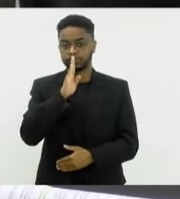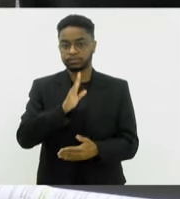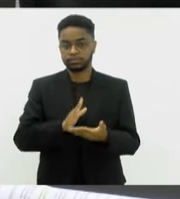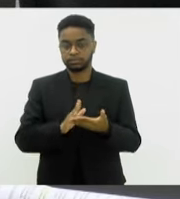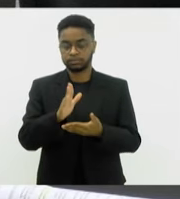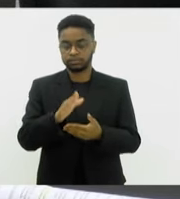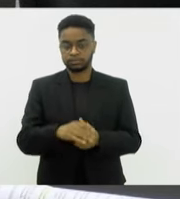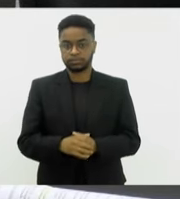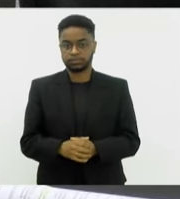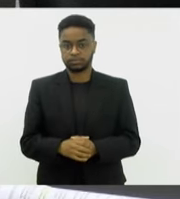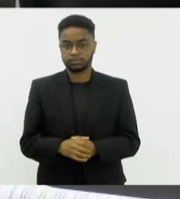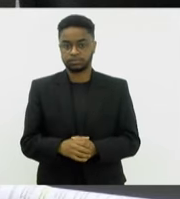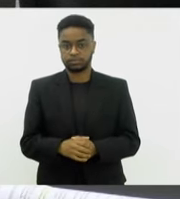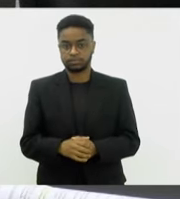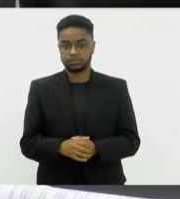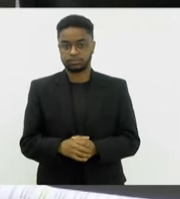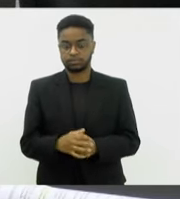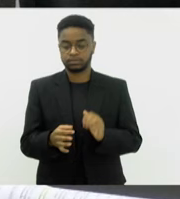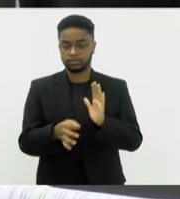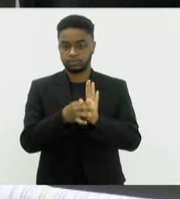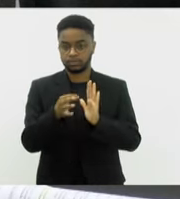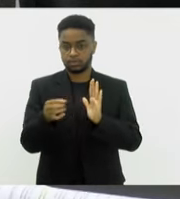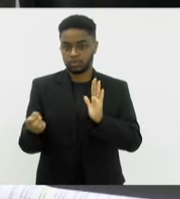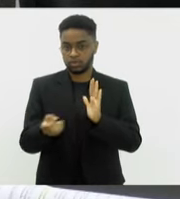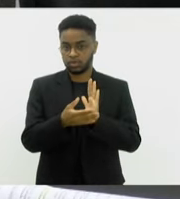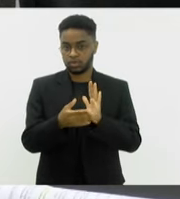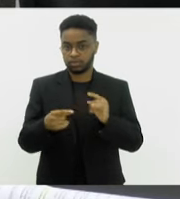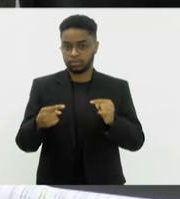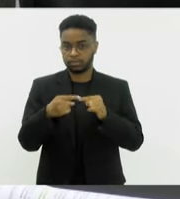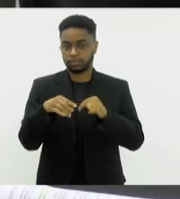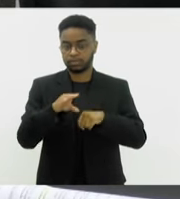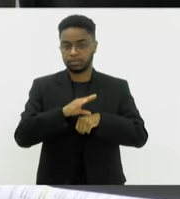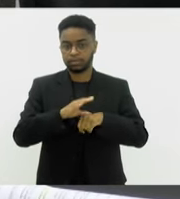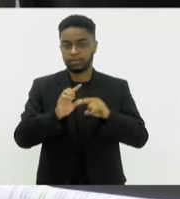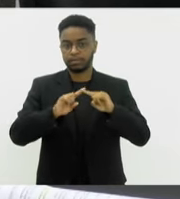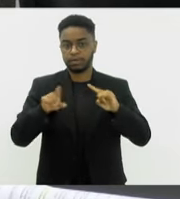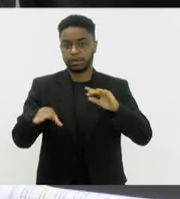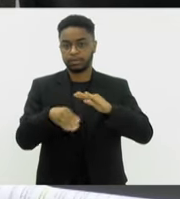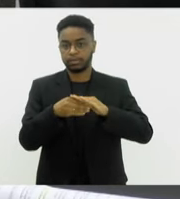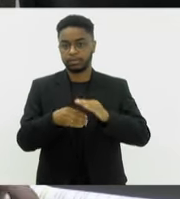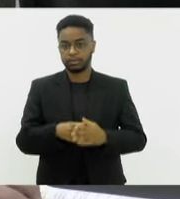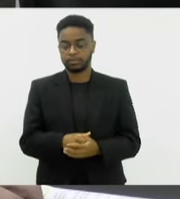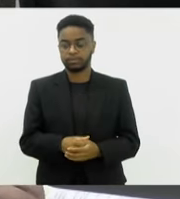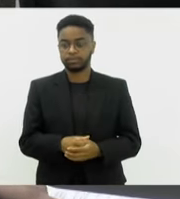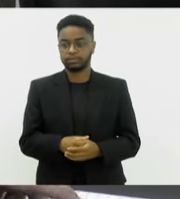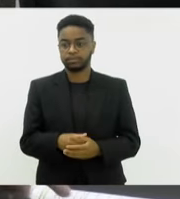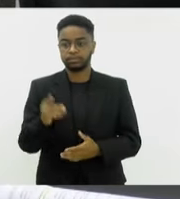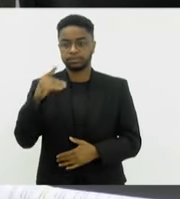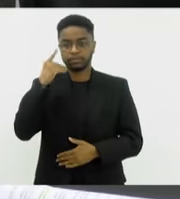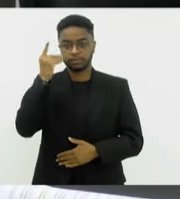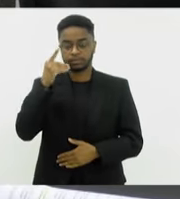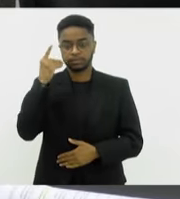estão, aprovado o parecer, novo parecer pela constitucionalidade com emenda. Deputado,